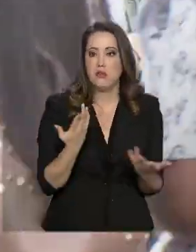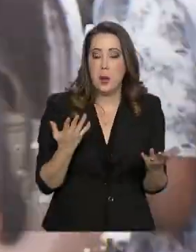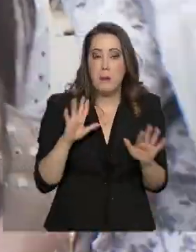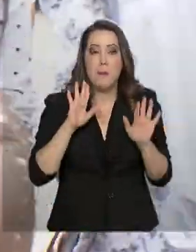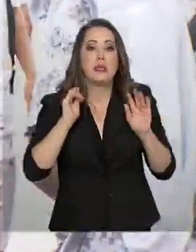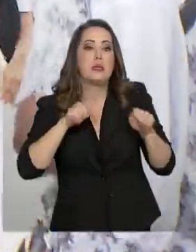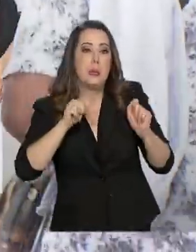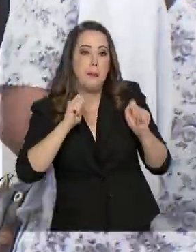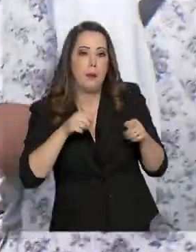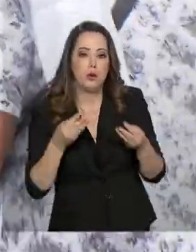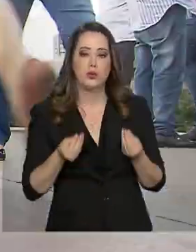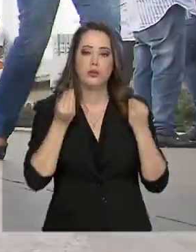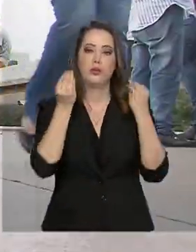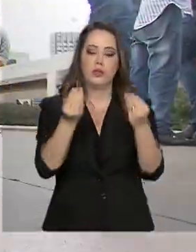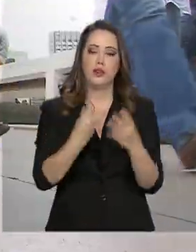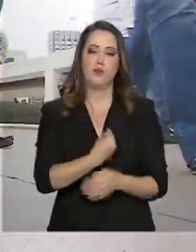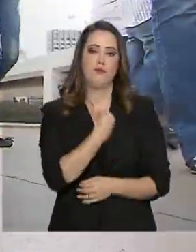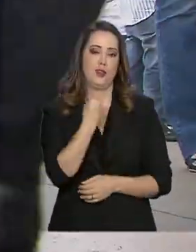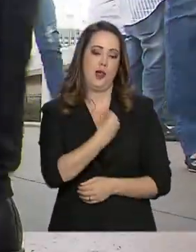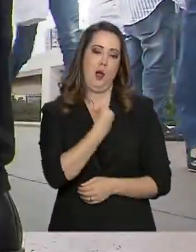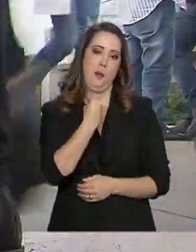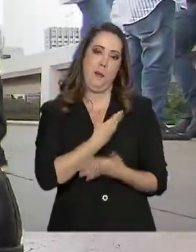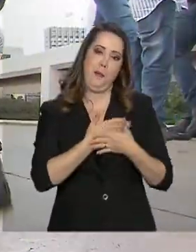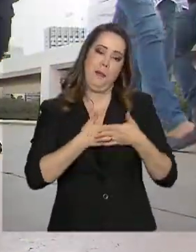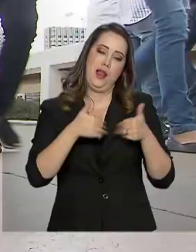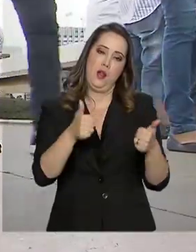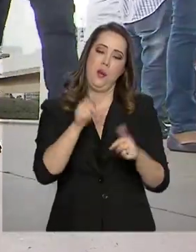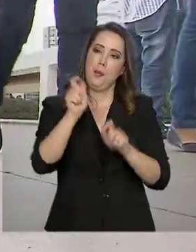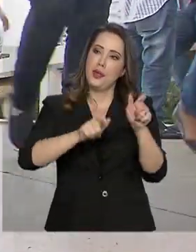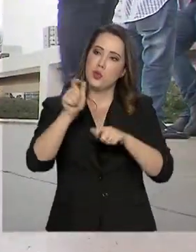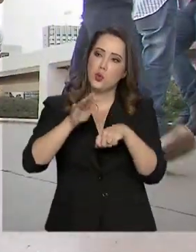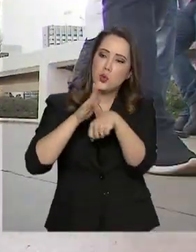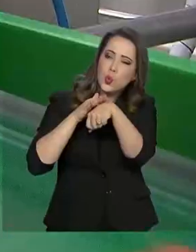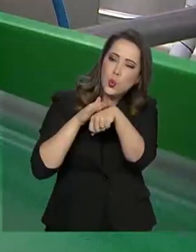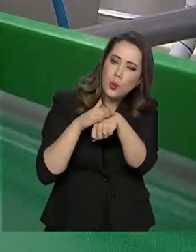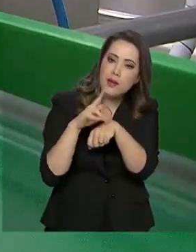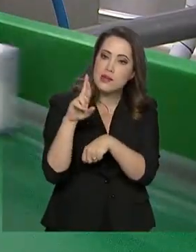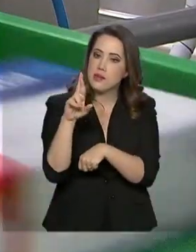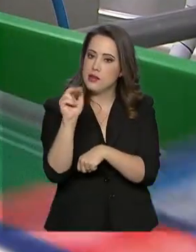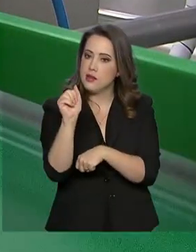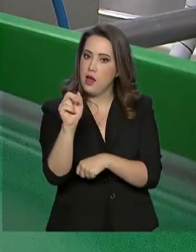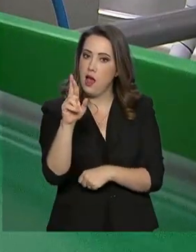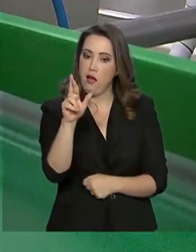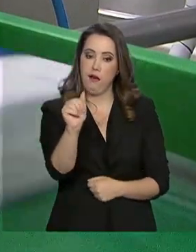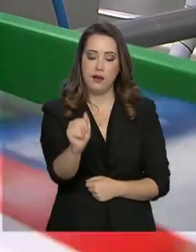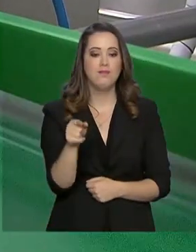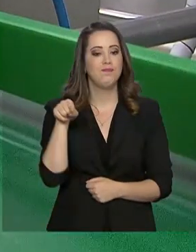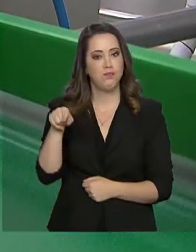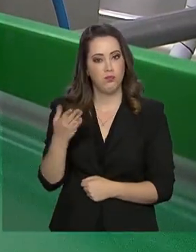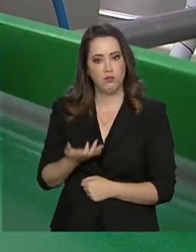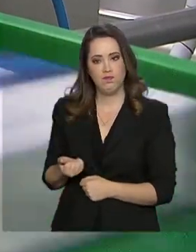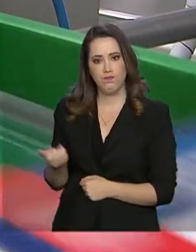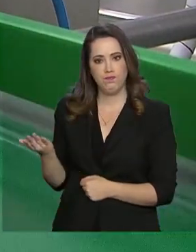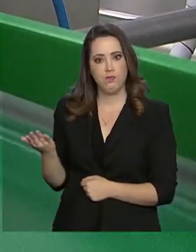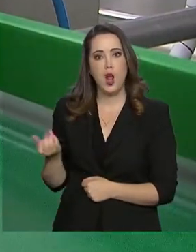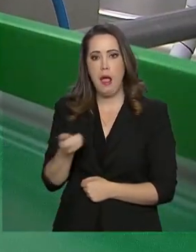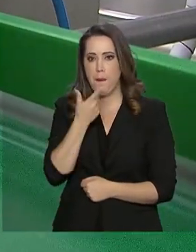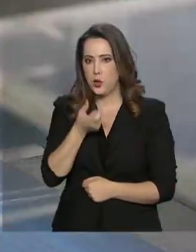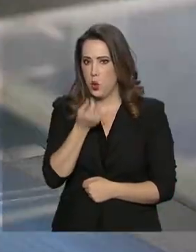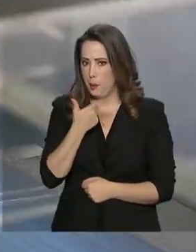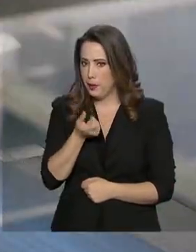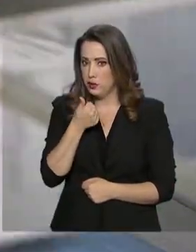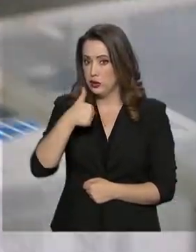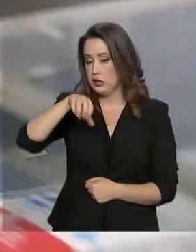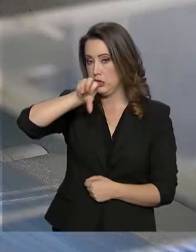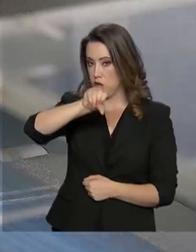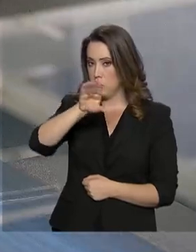mas que podem garantir qualidade de vida para pacientes com doenças raras. Estes são alguns dos 19 medicamentos